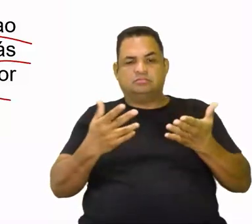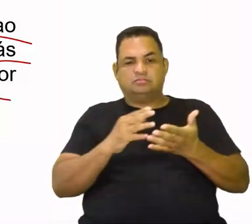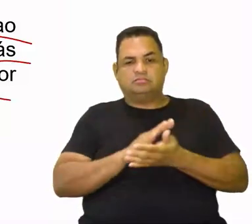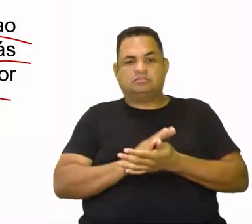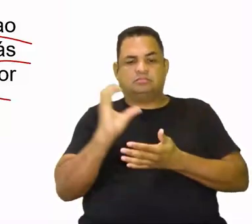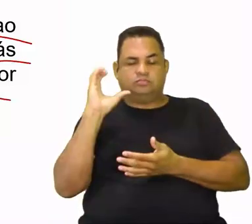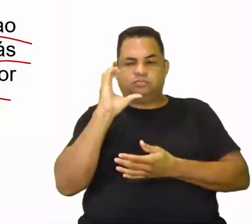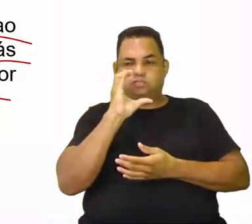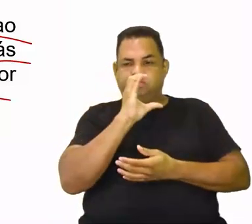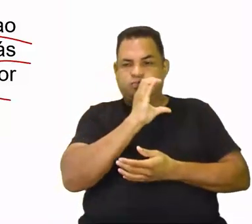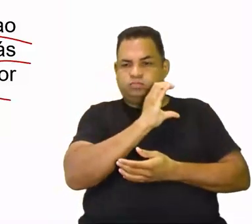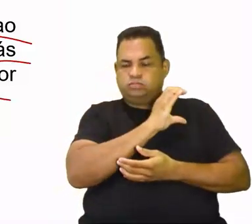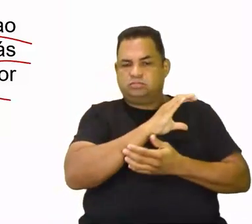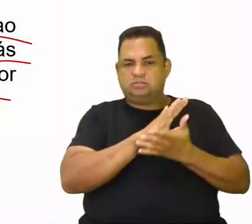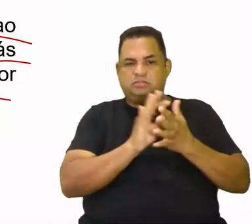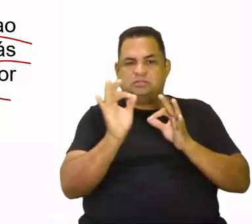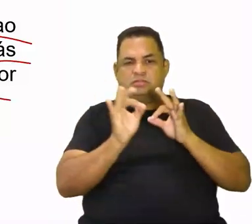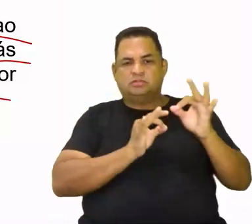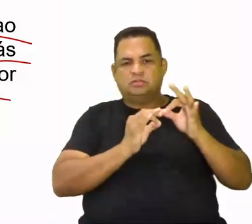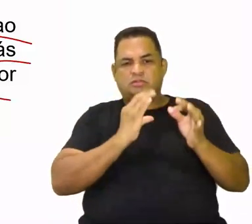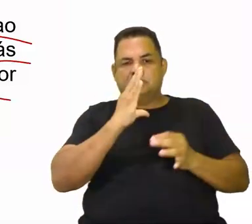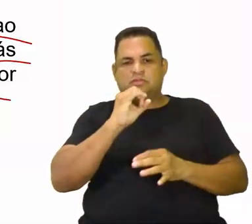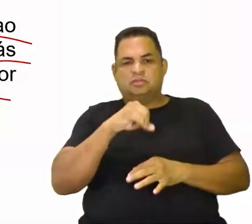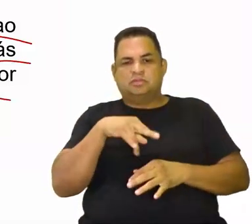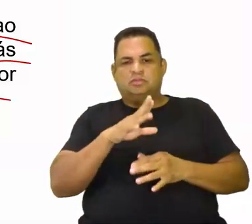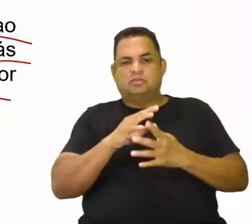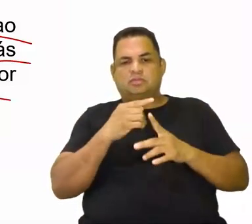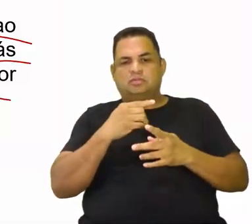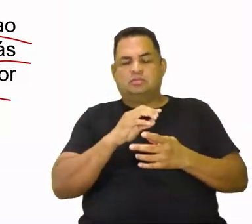significa aquecimento, formando óxido cúprico,